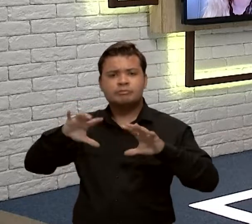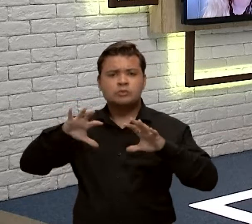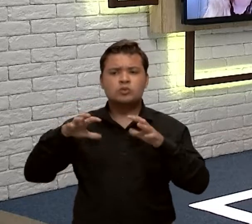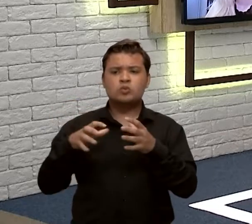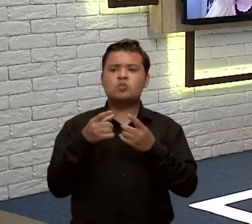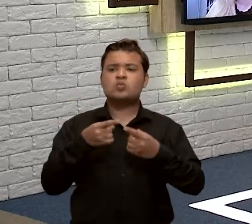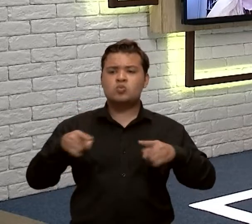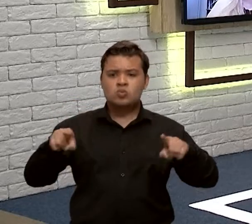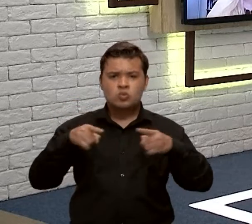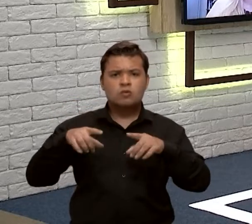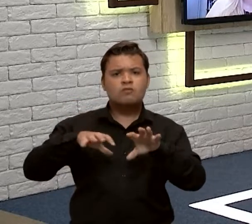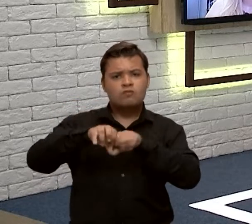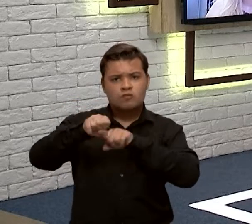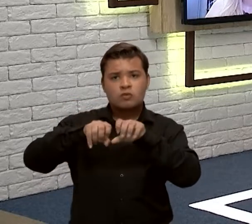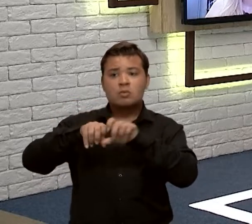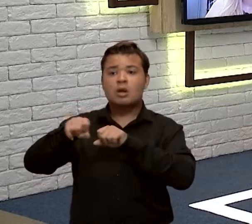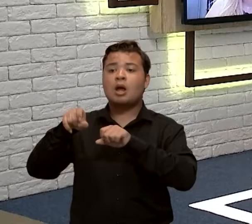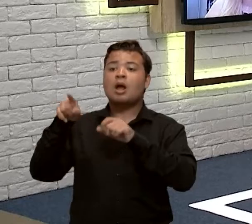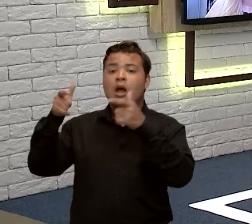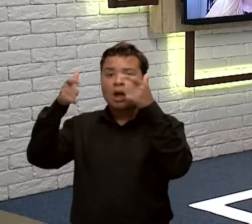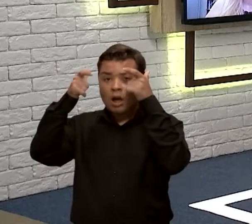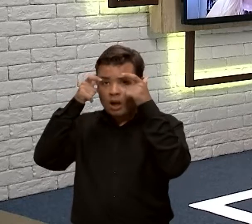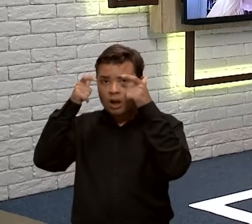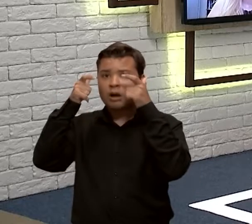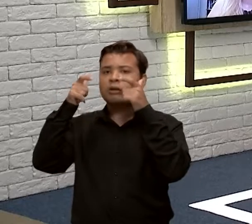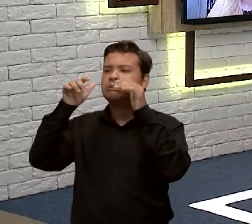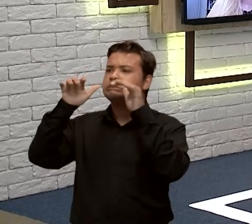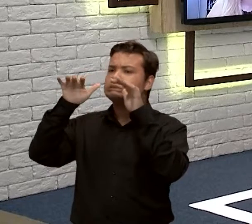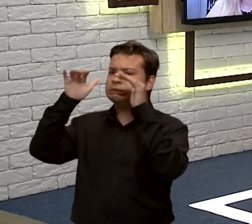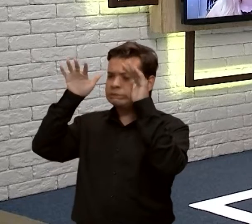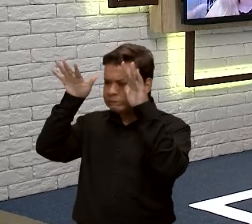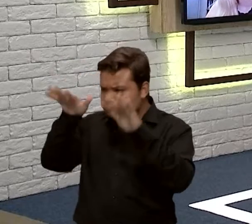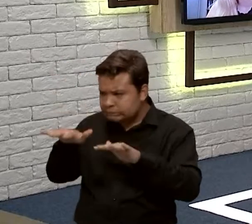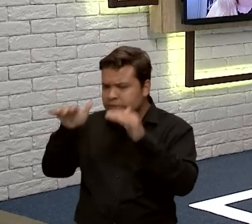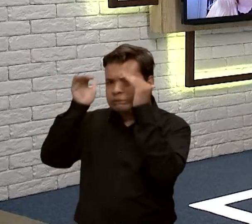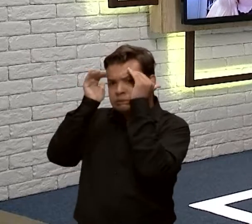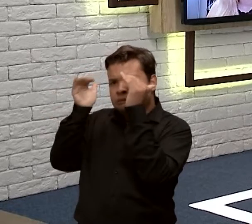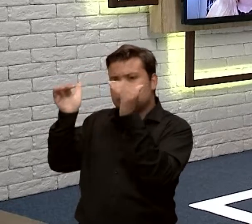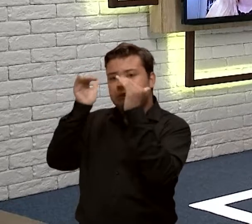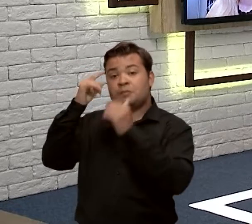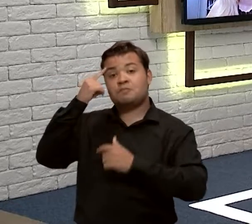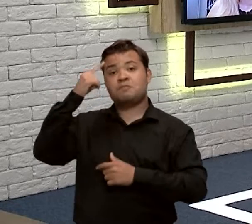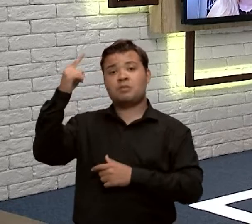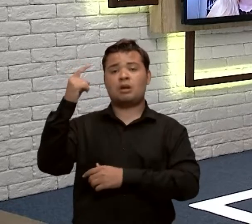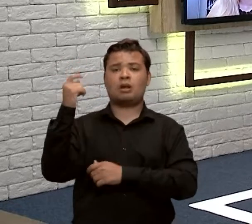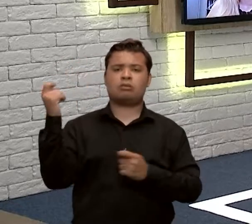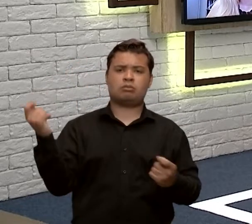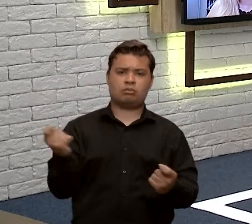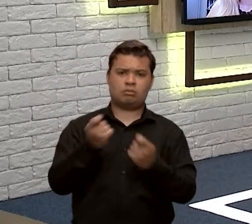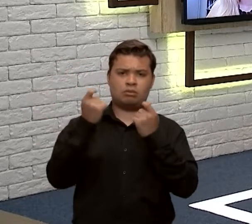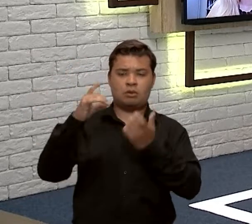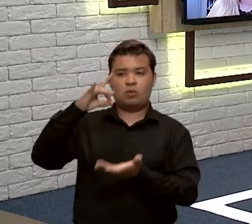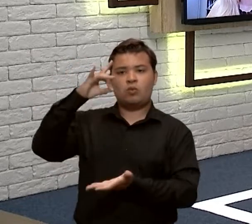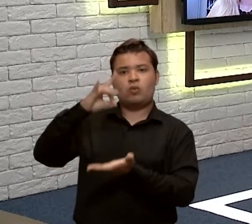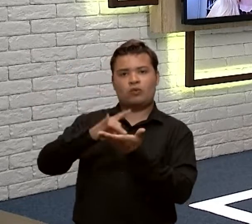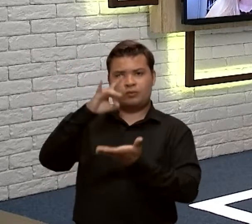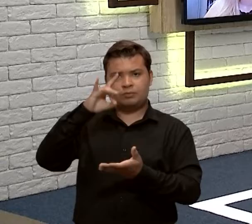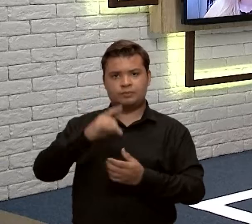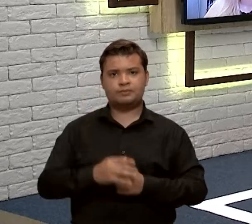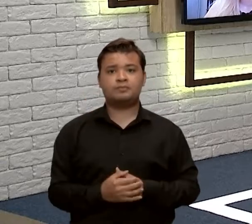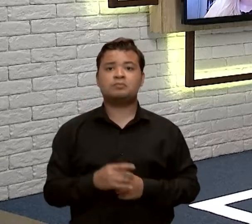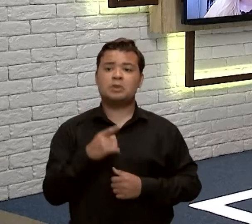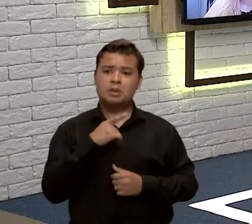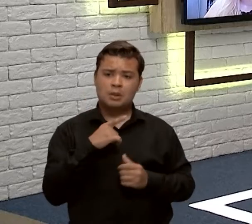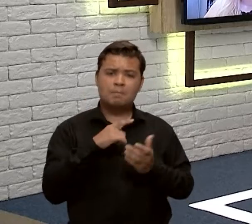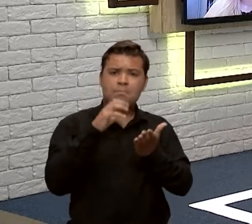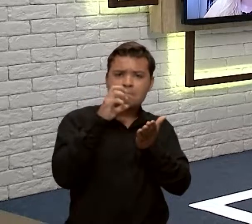vão servir a coroa, né? Sobretudo nas cerimônias oficiais. Então, nós temos relatos e temos registros, né, em documentos